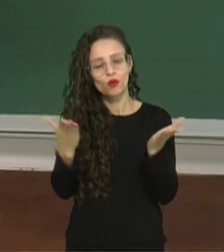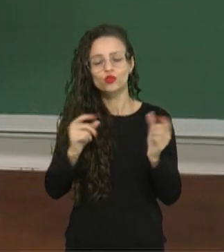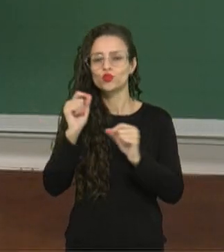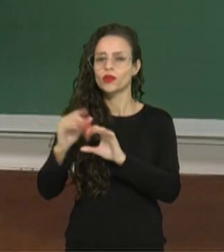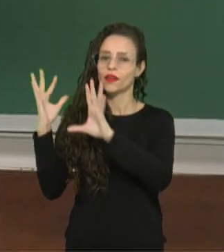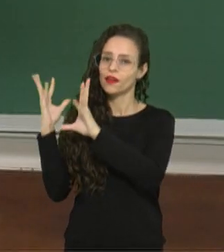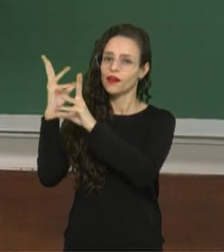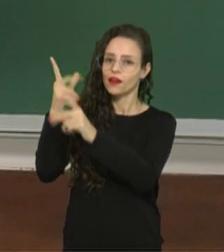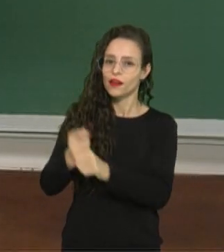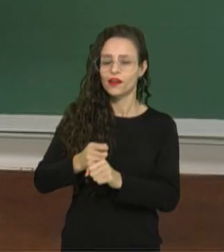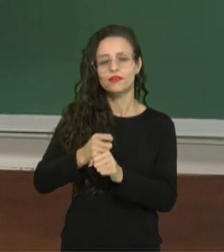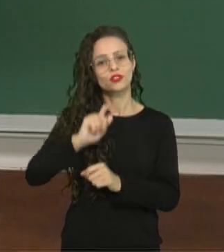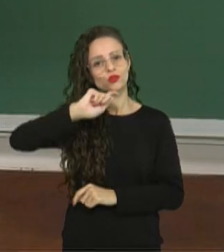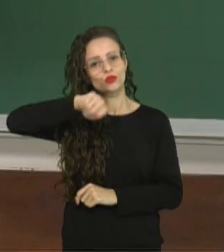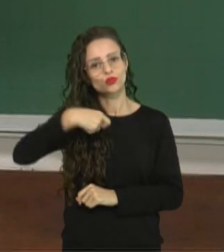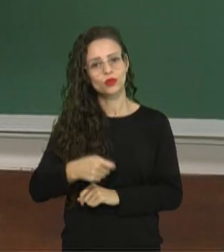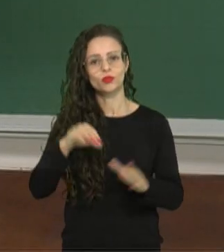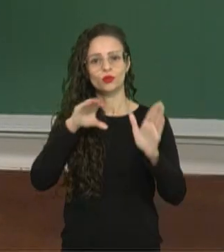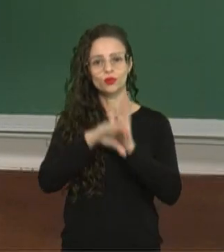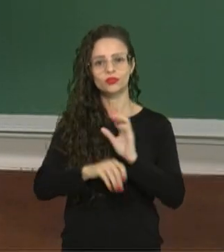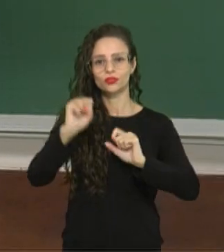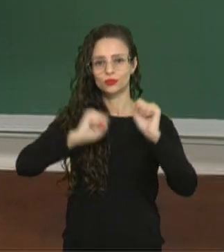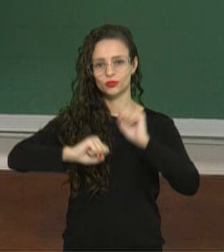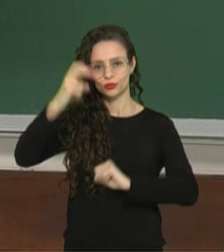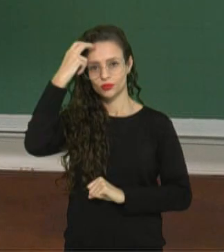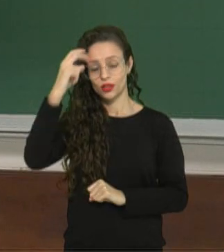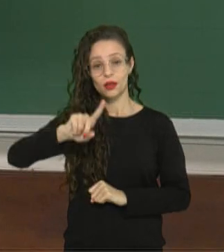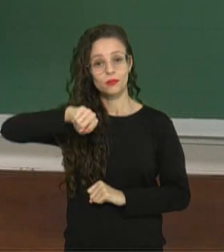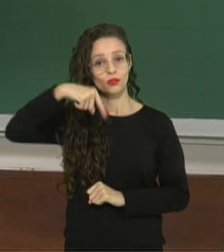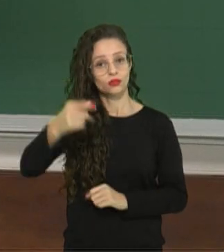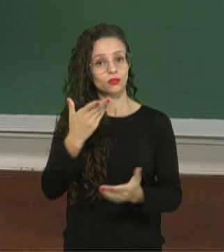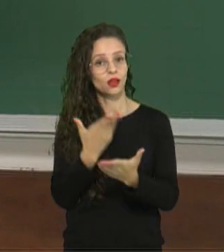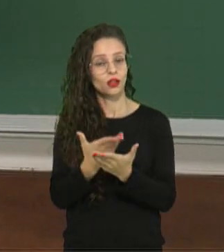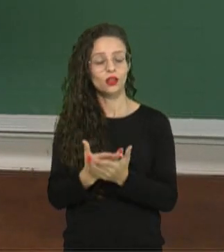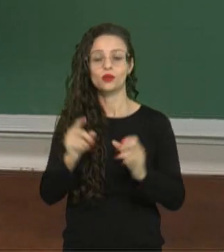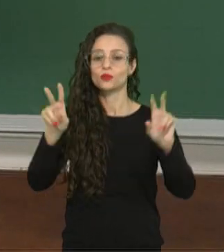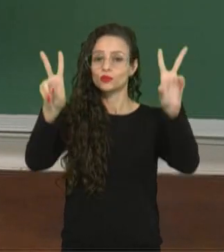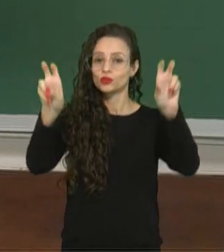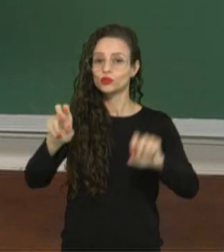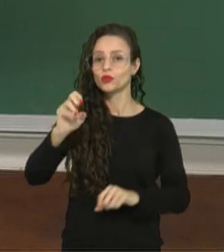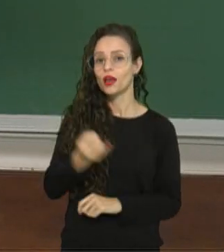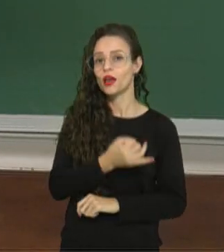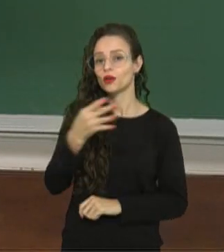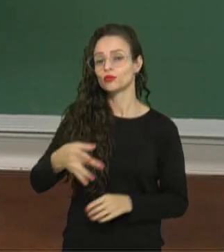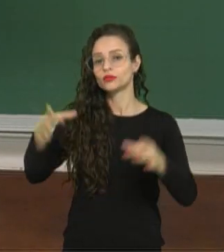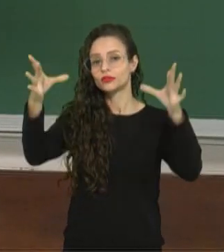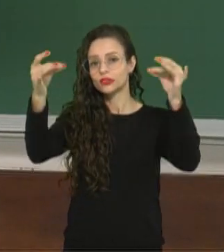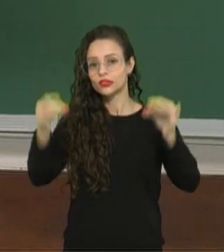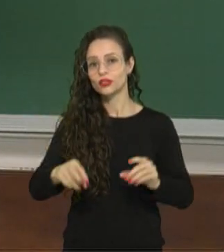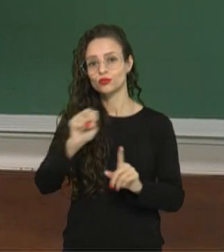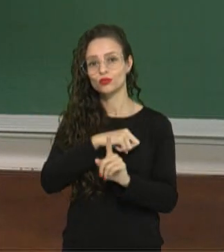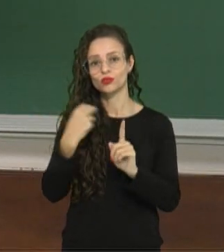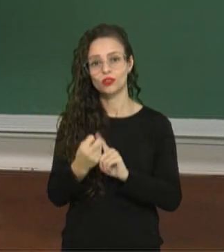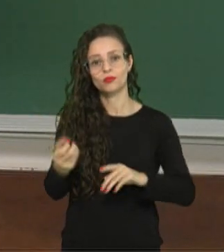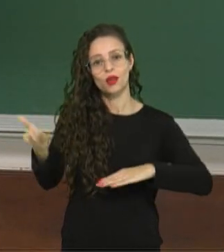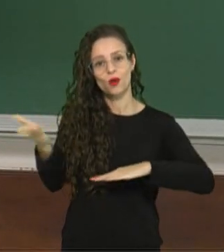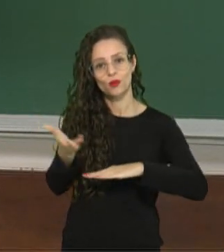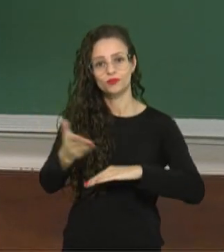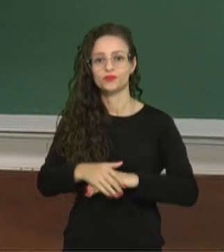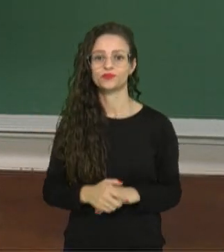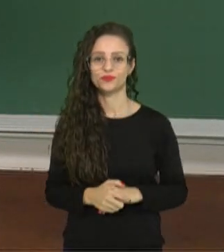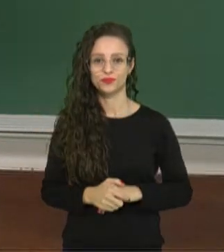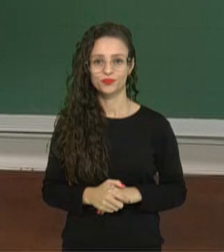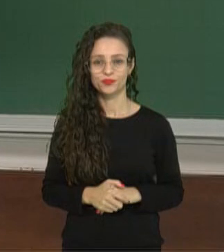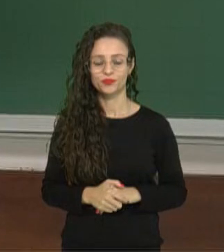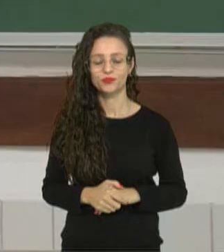uma revisão sobre o conceito de indústria cultural e na aula que vem a gente vai falar sobre alguns aspectos da sociologia contemporânea. Tá